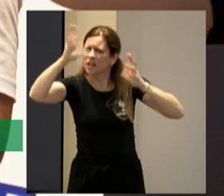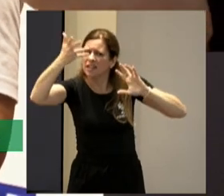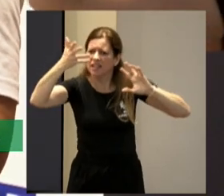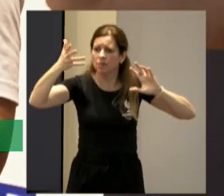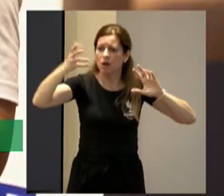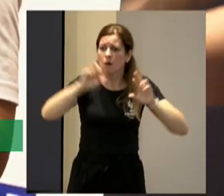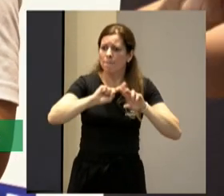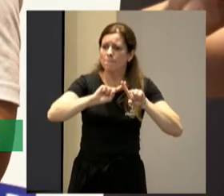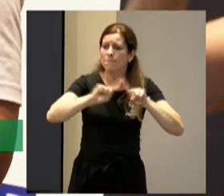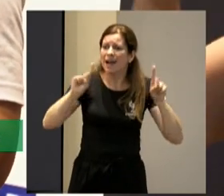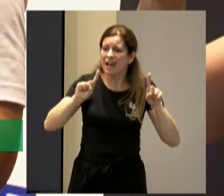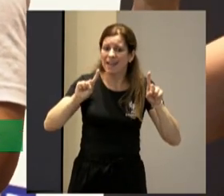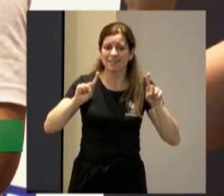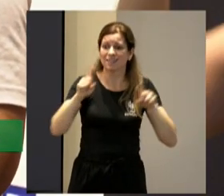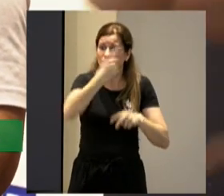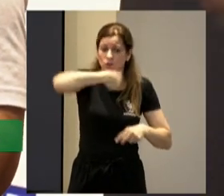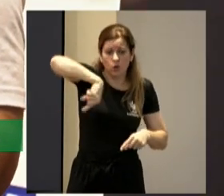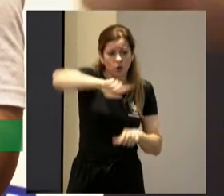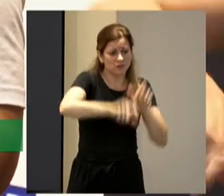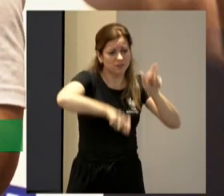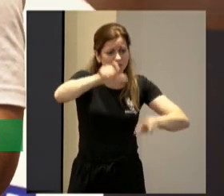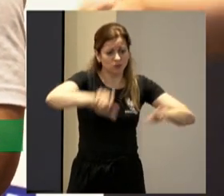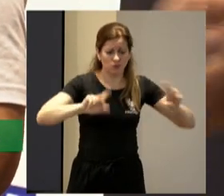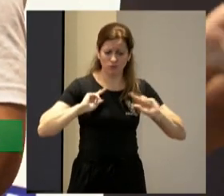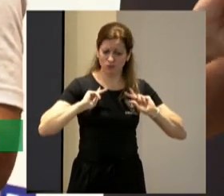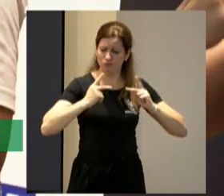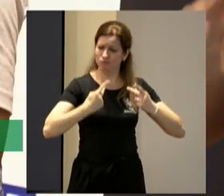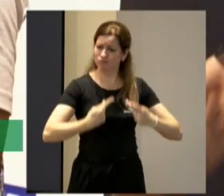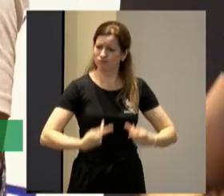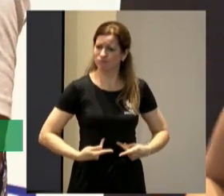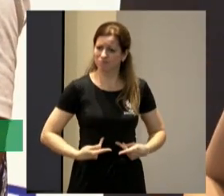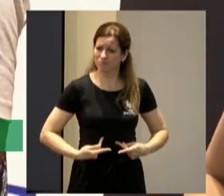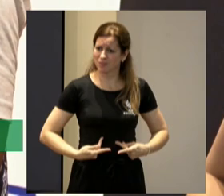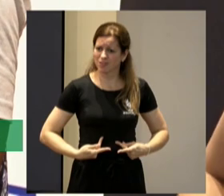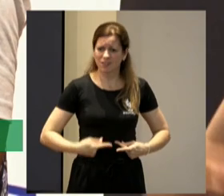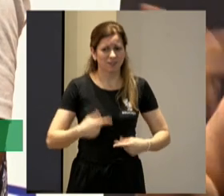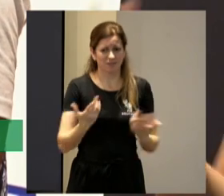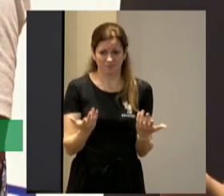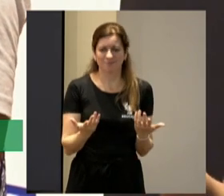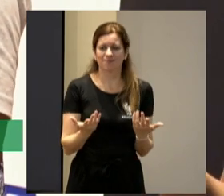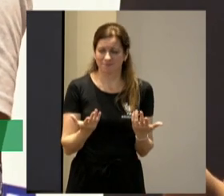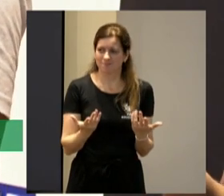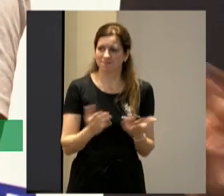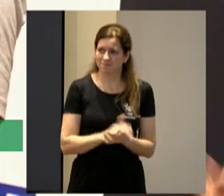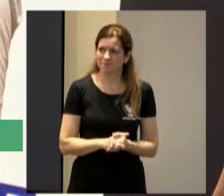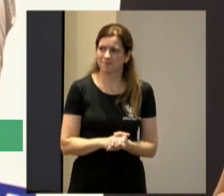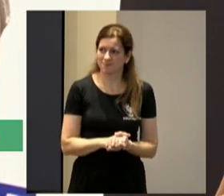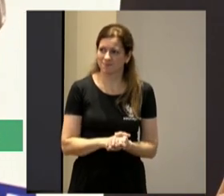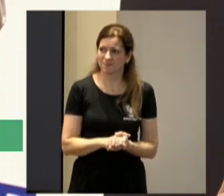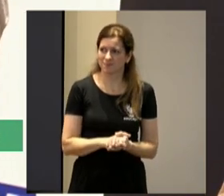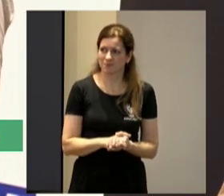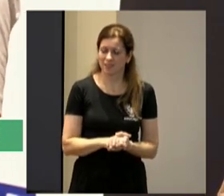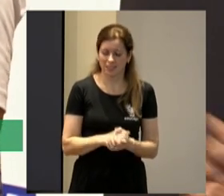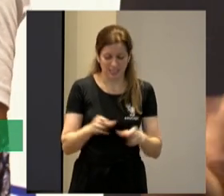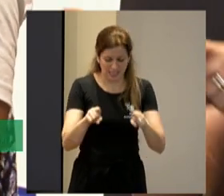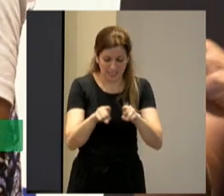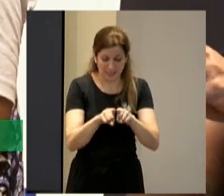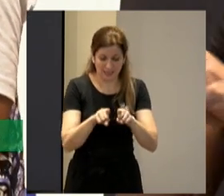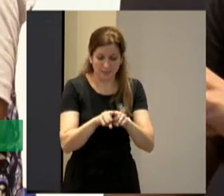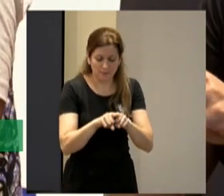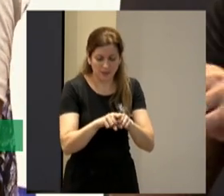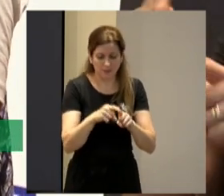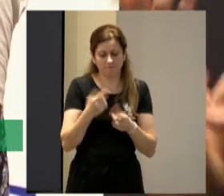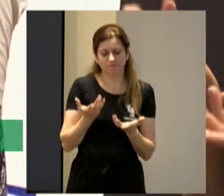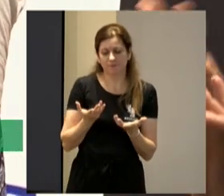mesmo. A humanidade é afrodescendente, dependente do quão loiro você seja. E, por último, quero